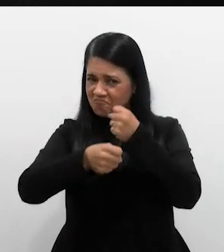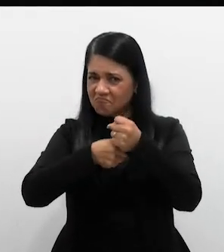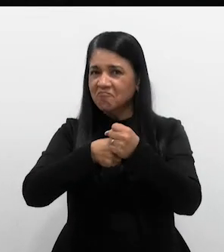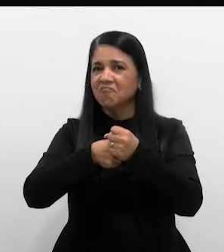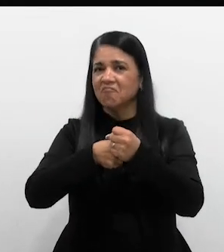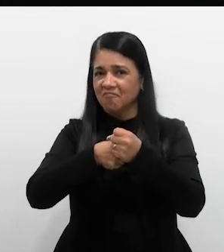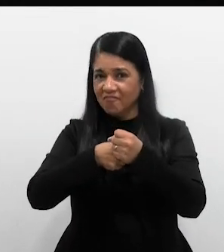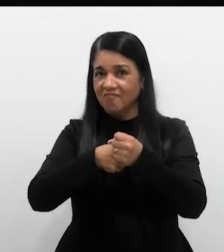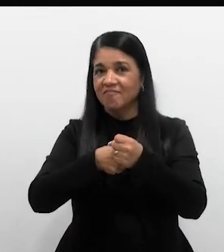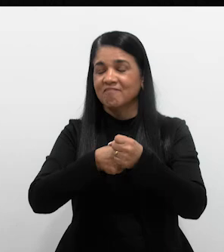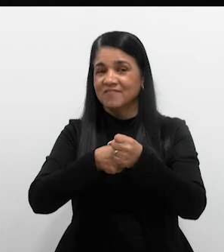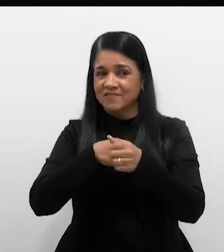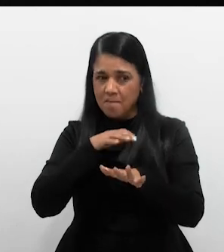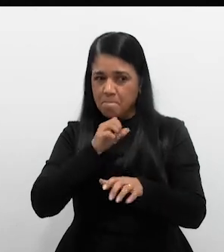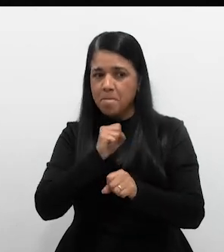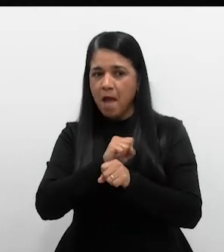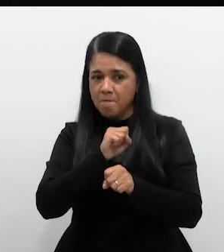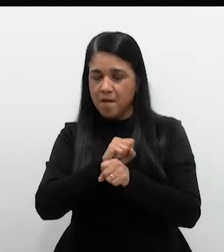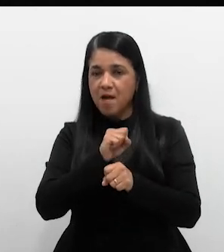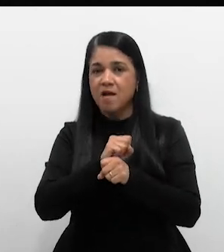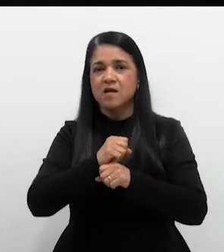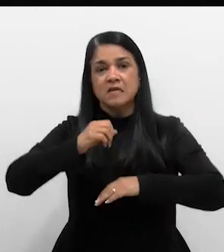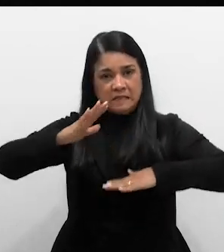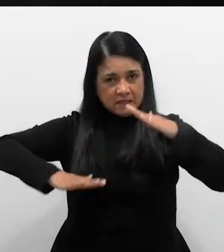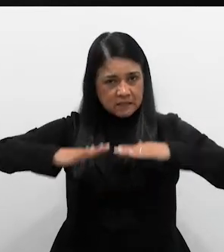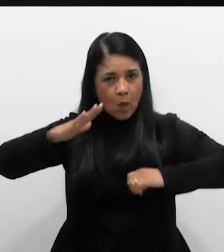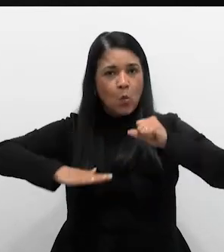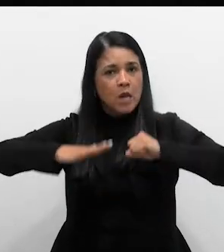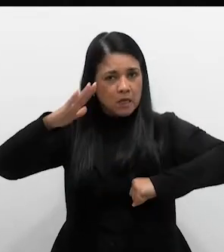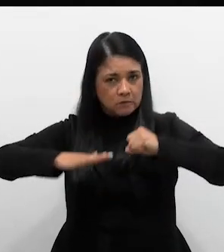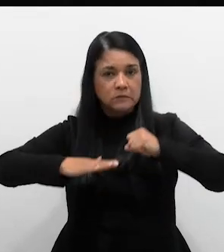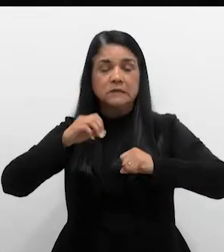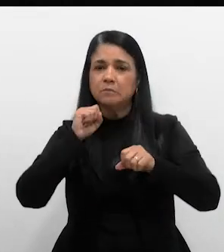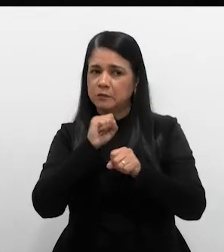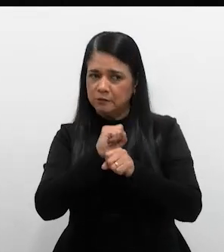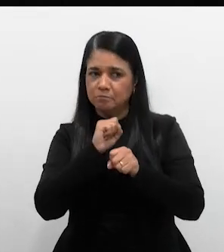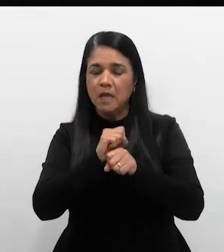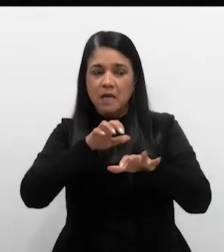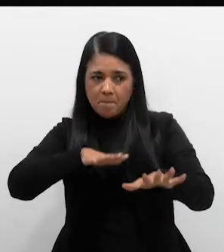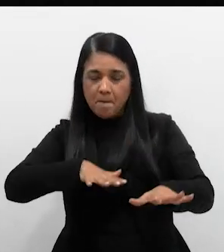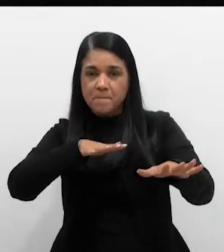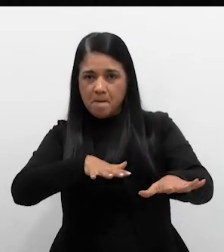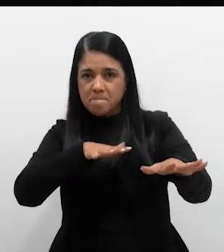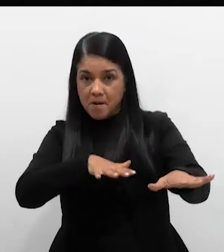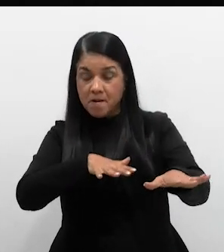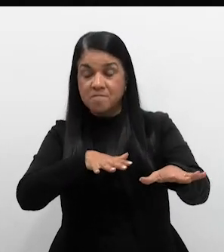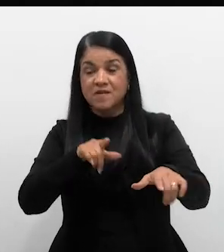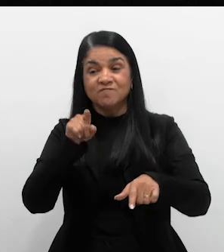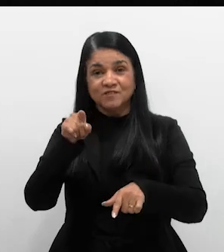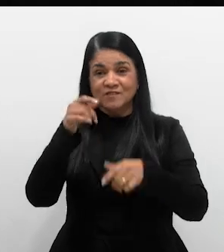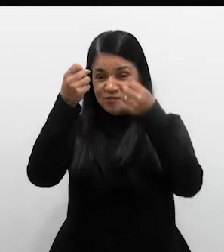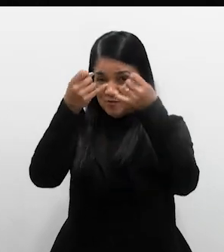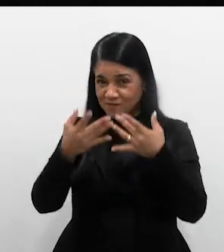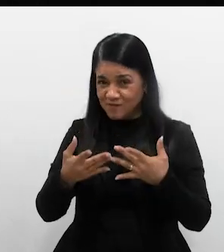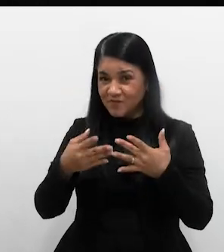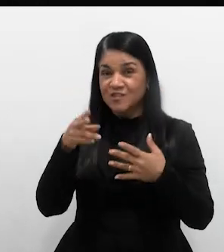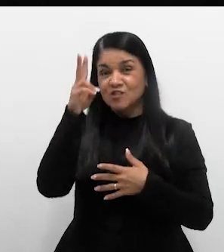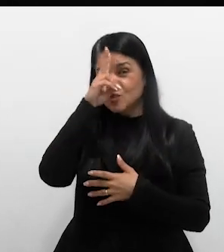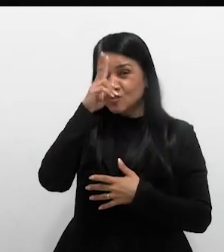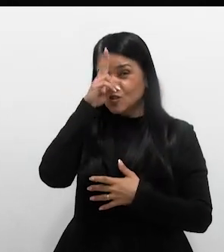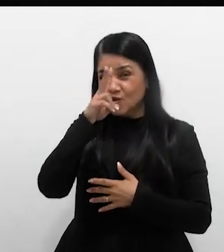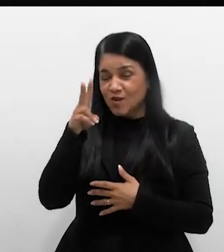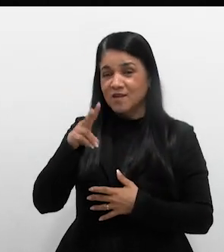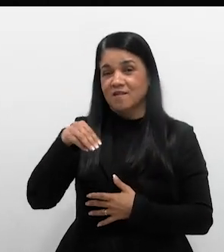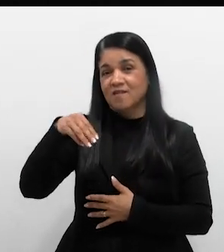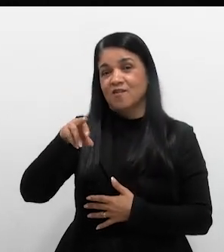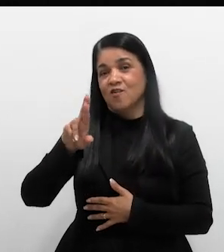dos desfiles mais esperados. Lógico que em Sendo Salgueiro sempre é um desfile mais esperado, né? Mas pelo fato de você estar